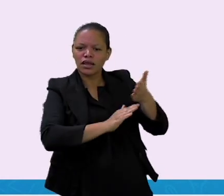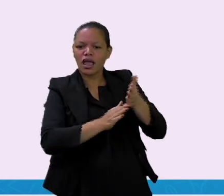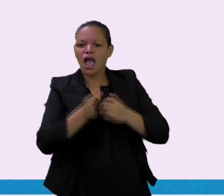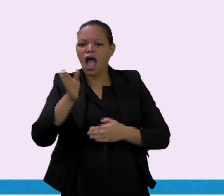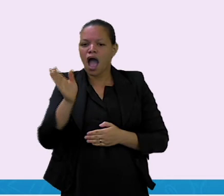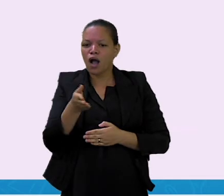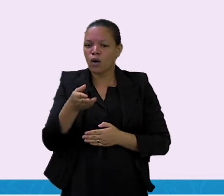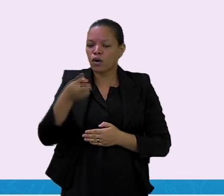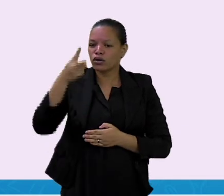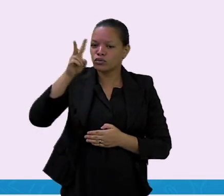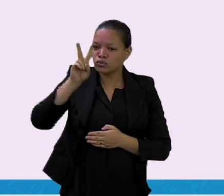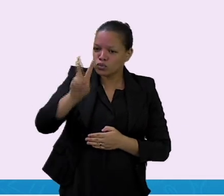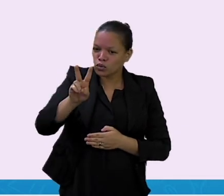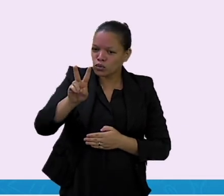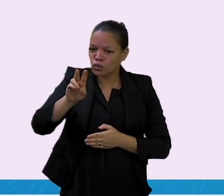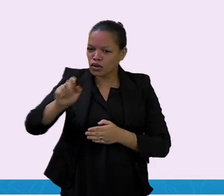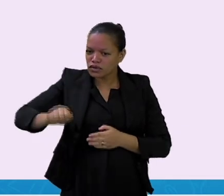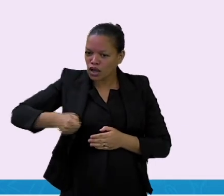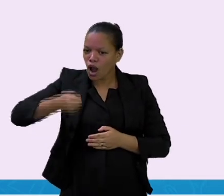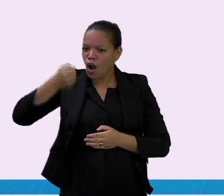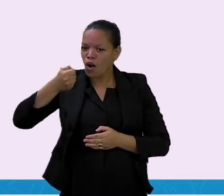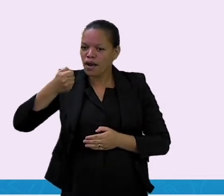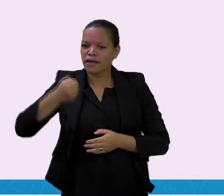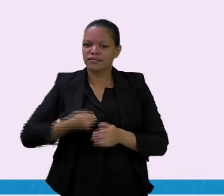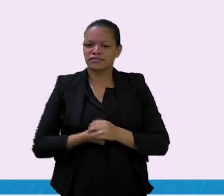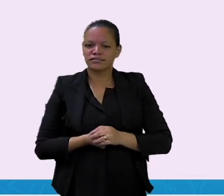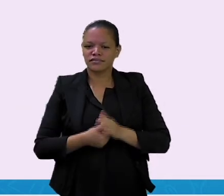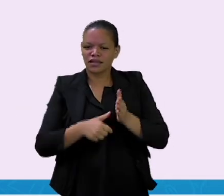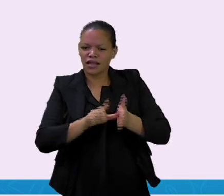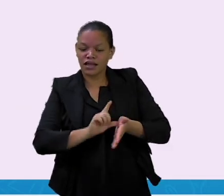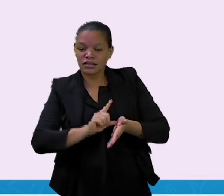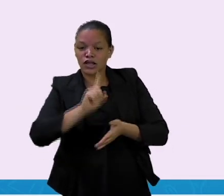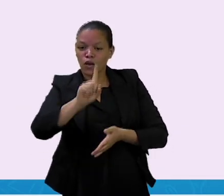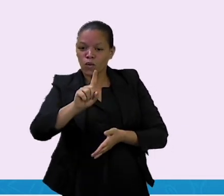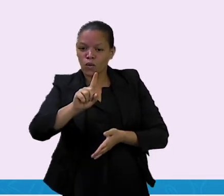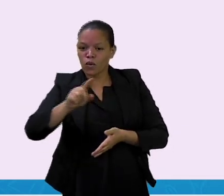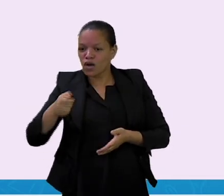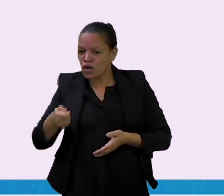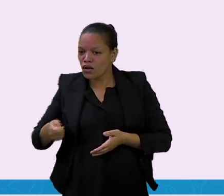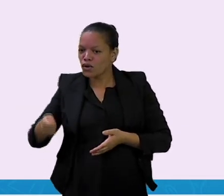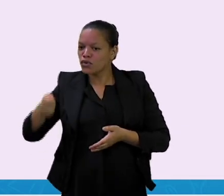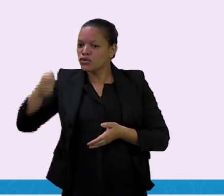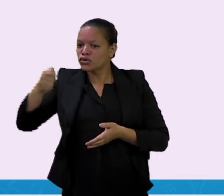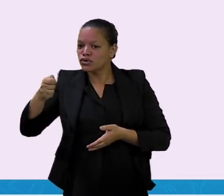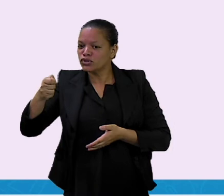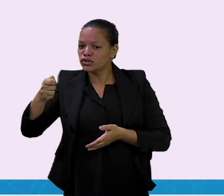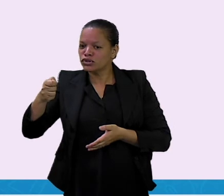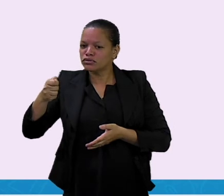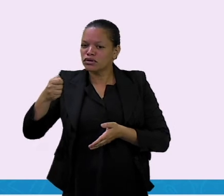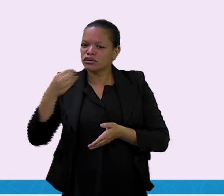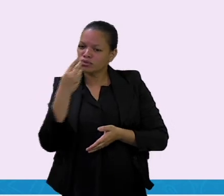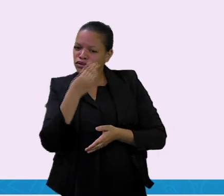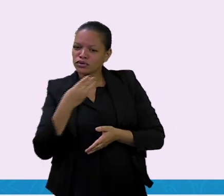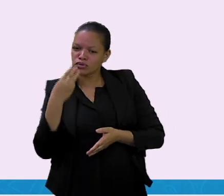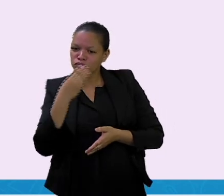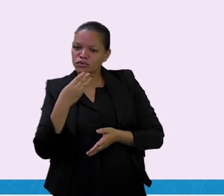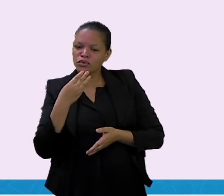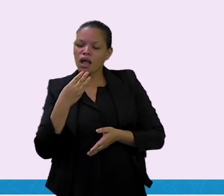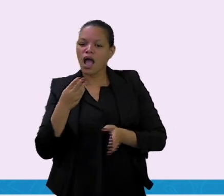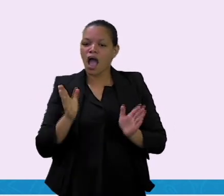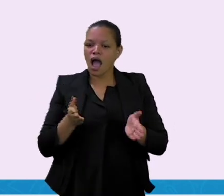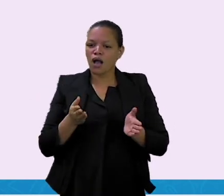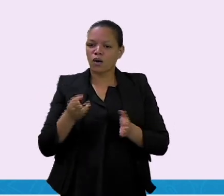2 colheres. 1 xícara de chá de açúcar, passou-se para 2 xícaras